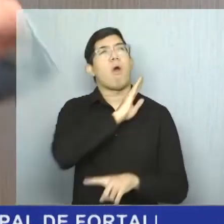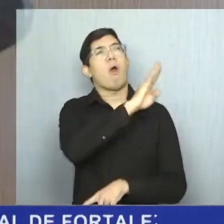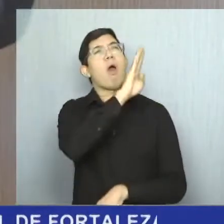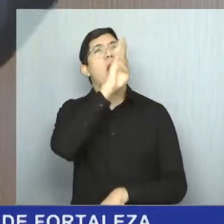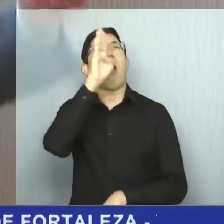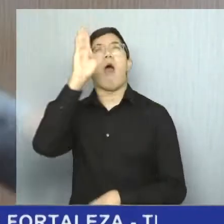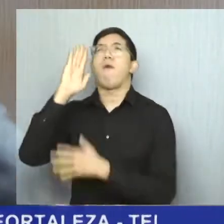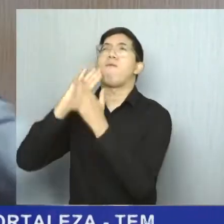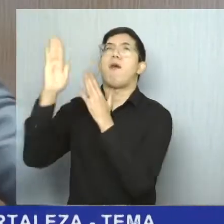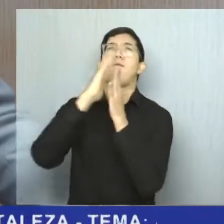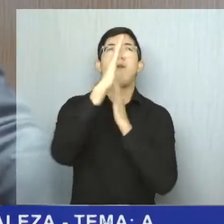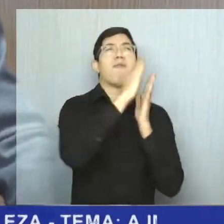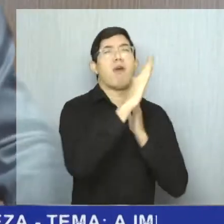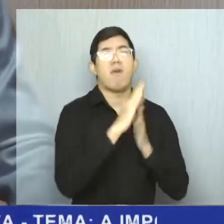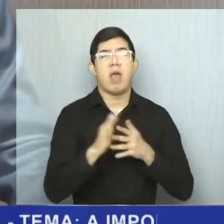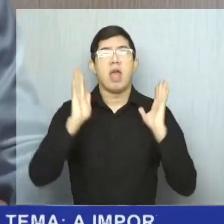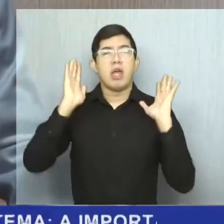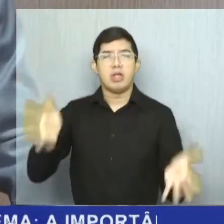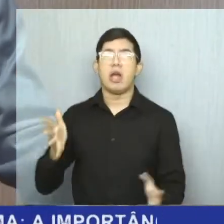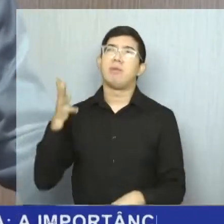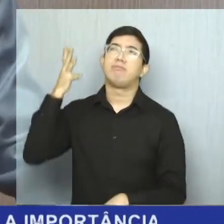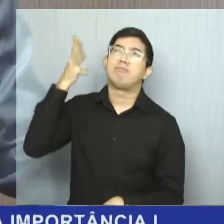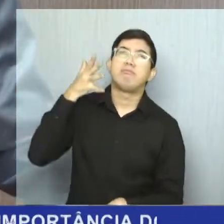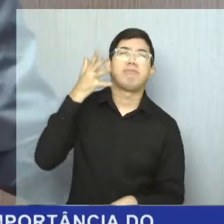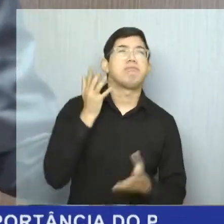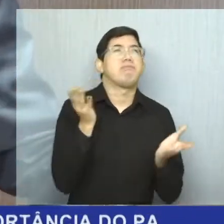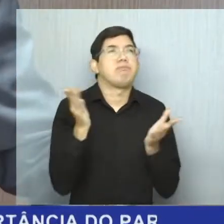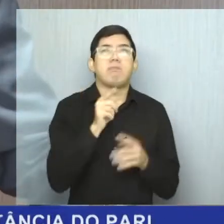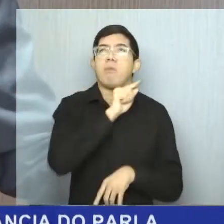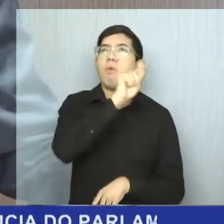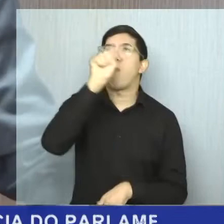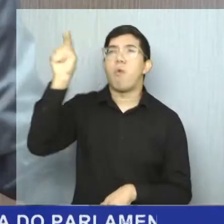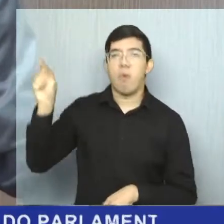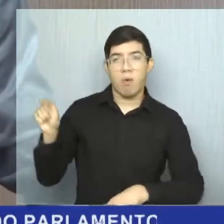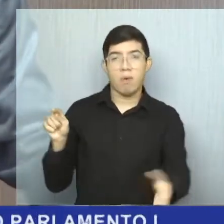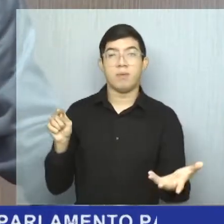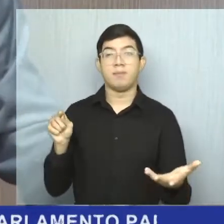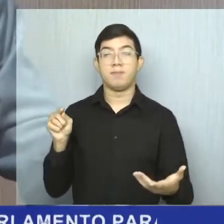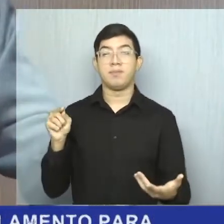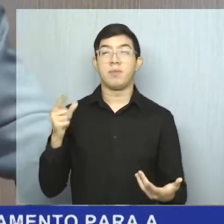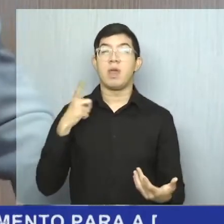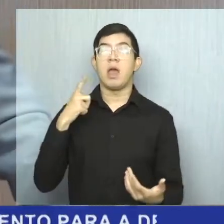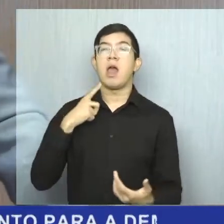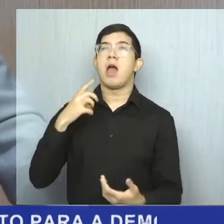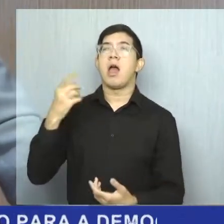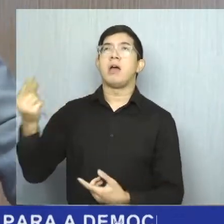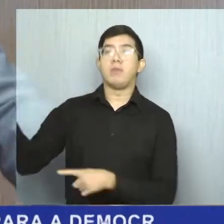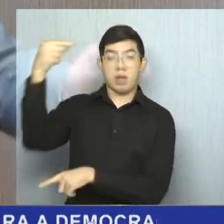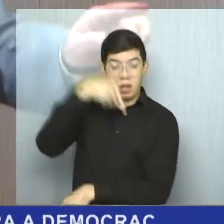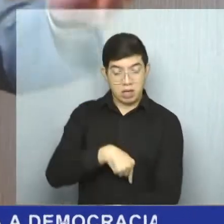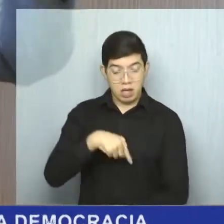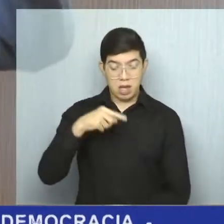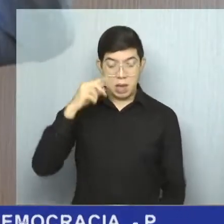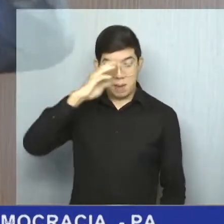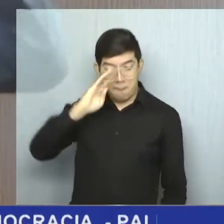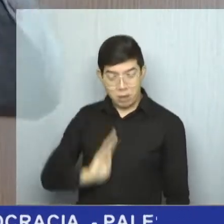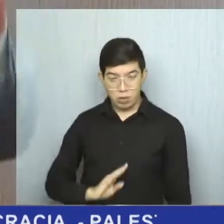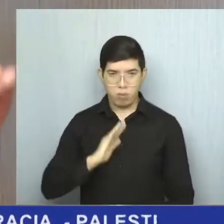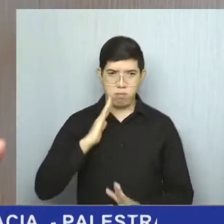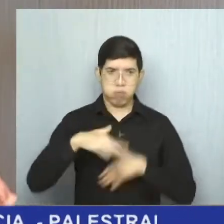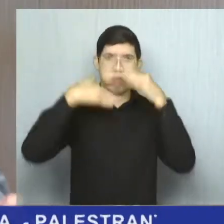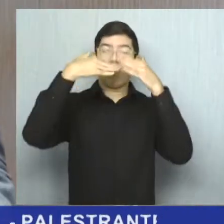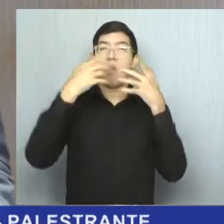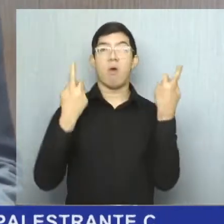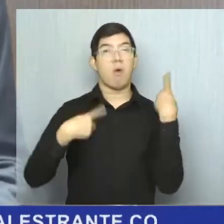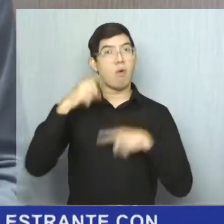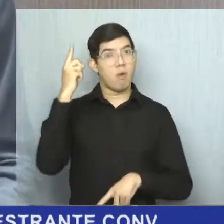mediar muitos conflitos internacionais, e o Brasil progrediu de uma forma absolutamente extraordinária. Mas sai dali uma lição para